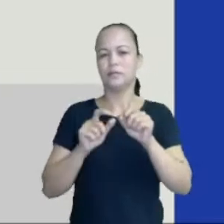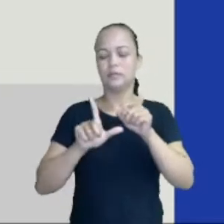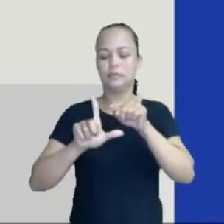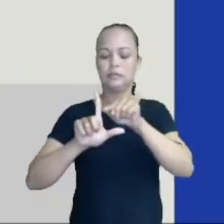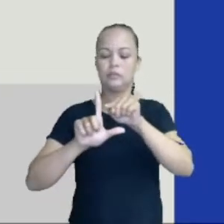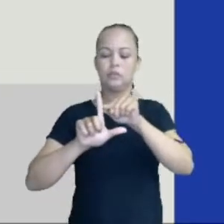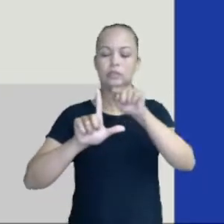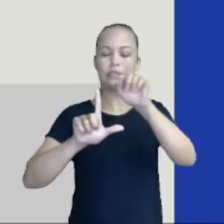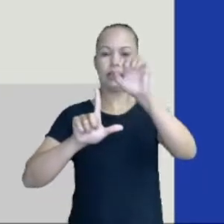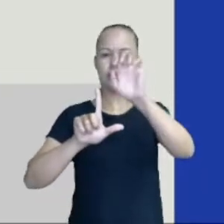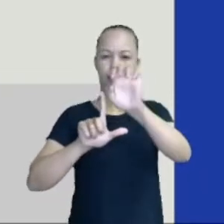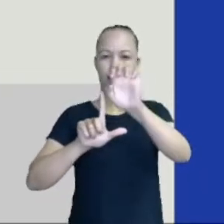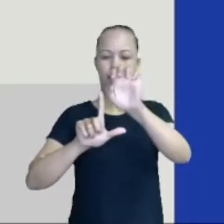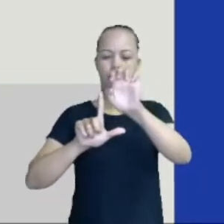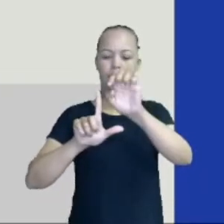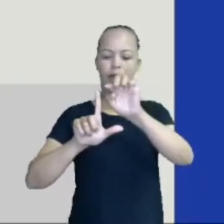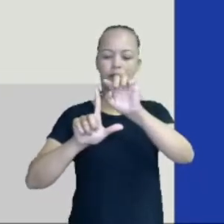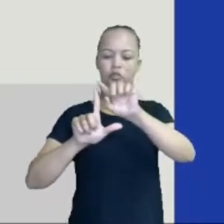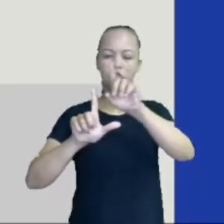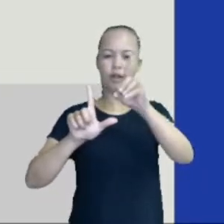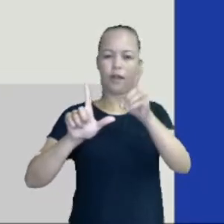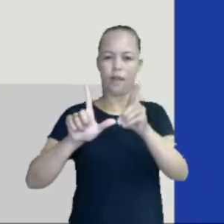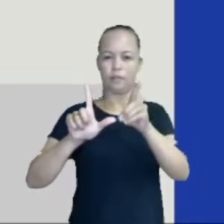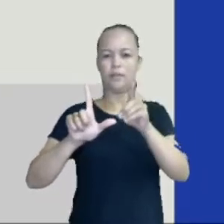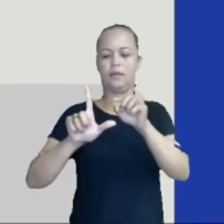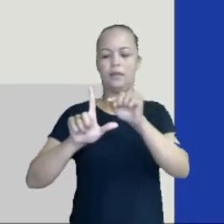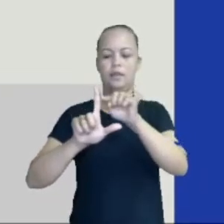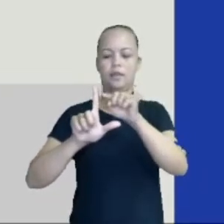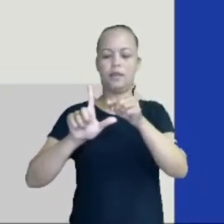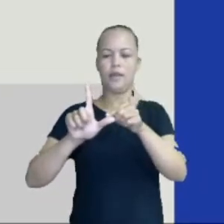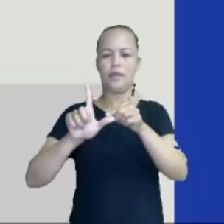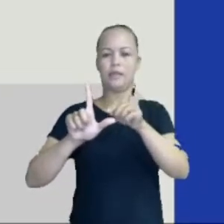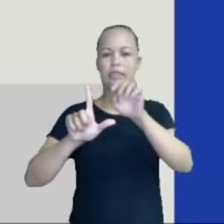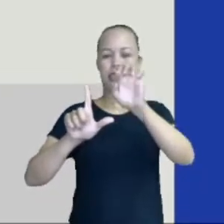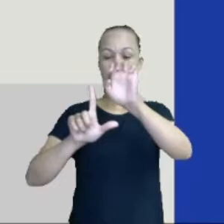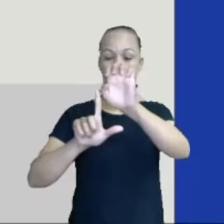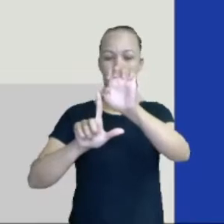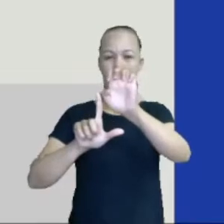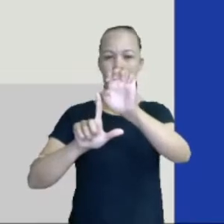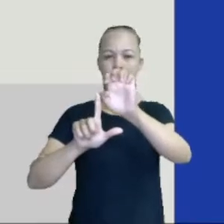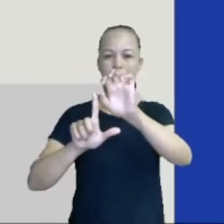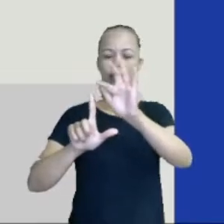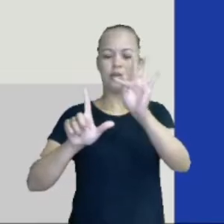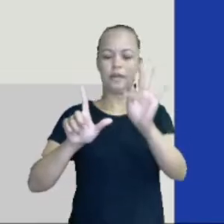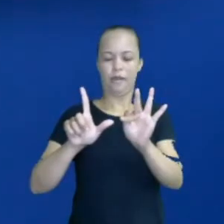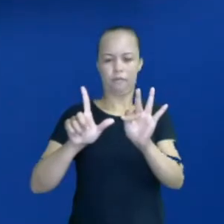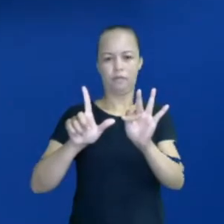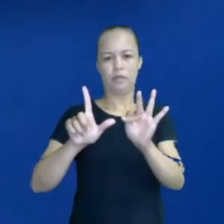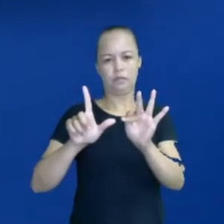sai de E e chega em D, e a semirreta que sai de E e chega em